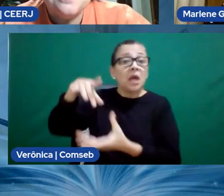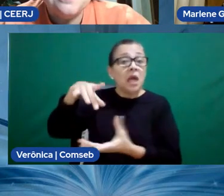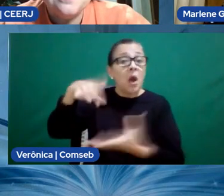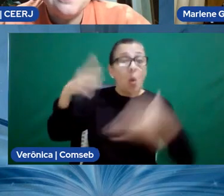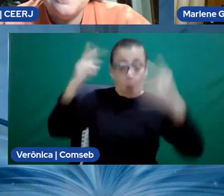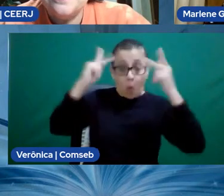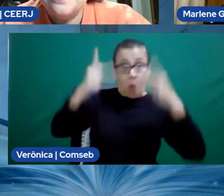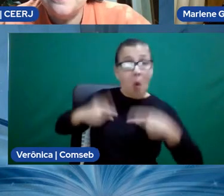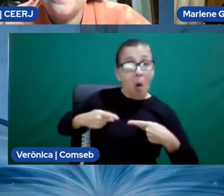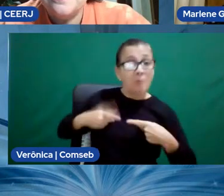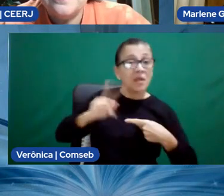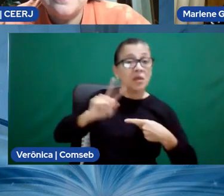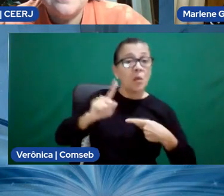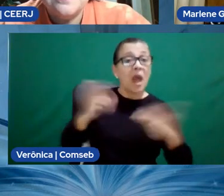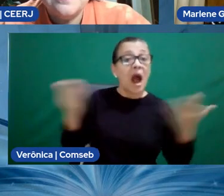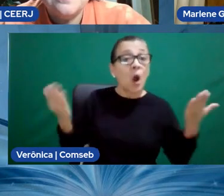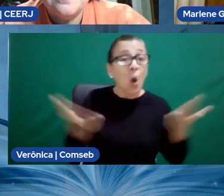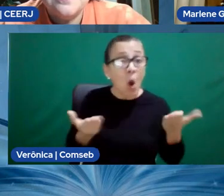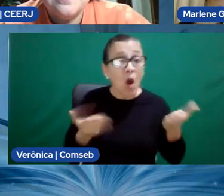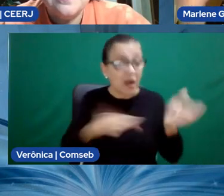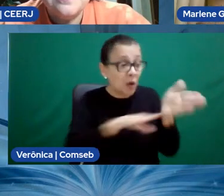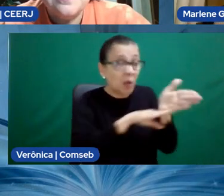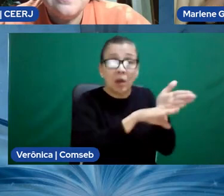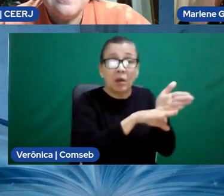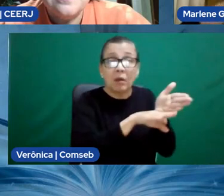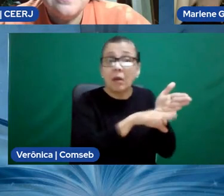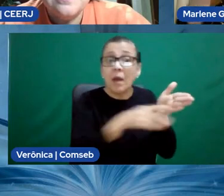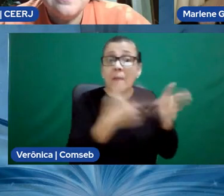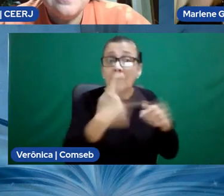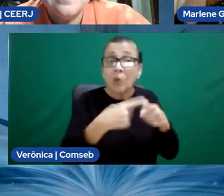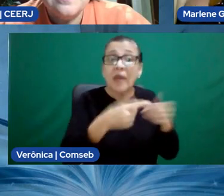aquele primitivo naquele momento em que ele apareceu. É daqui para